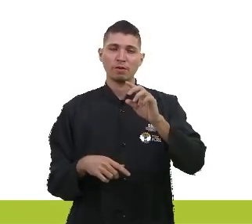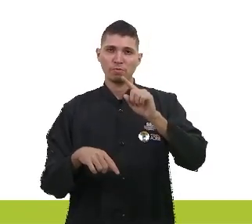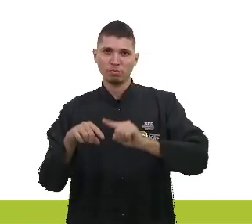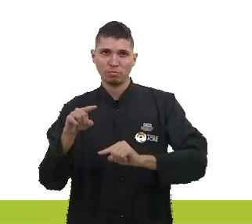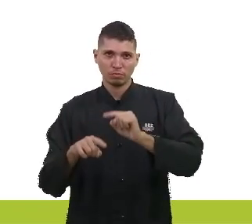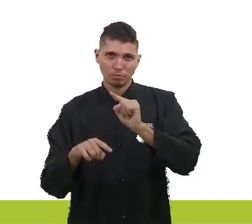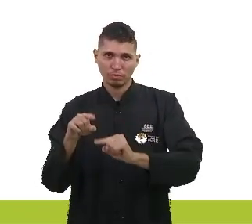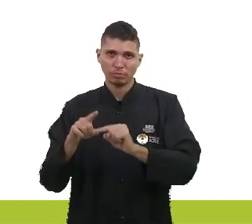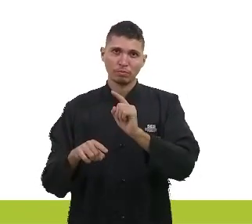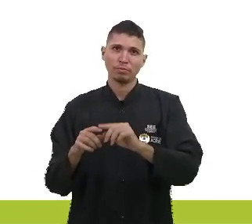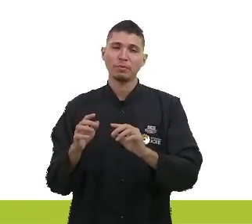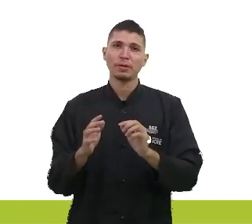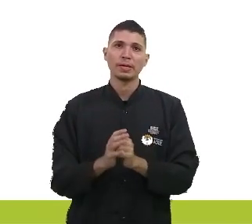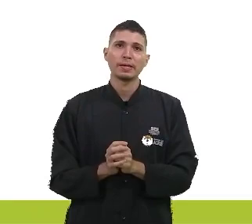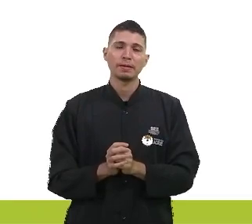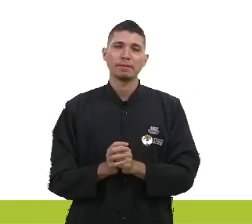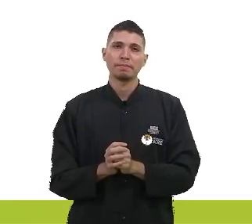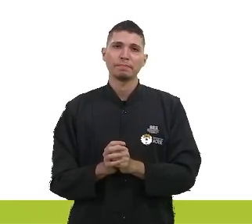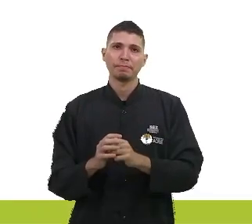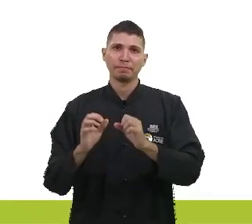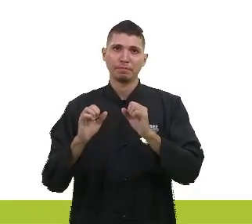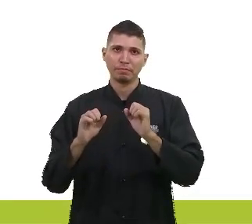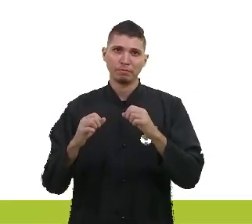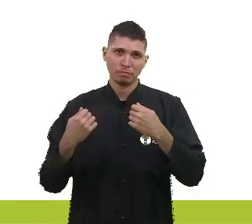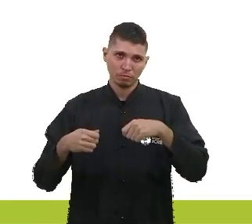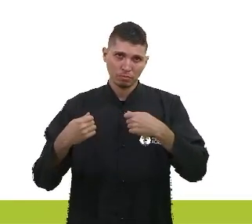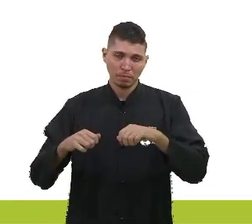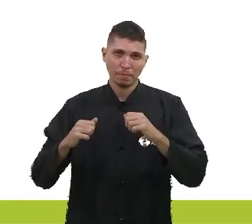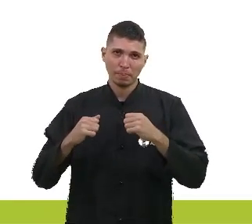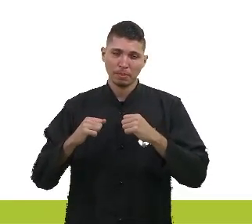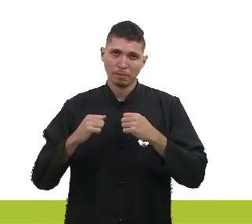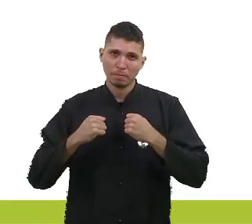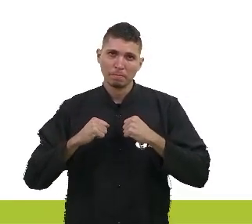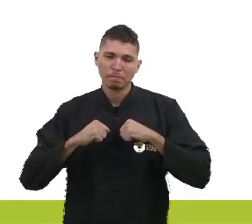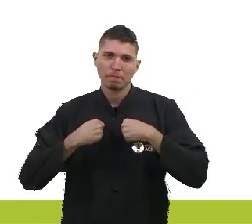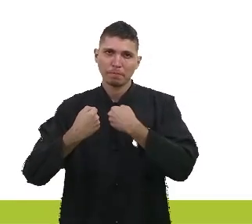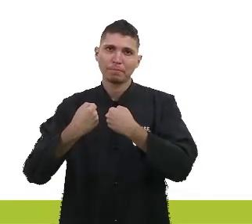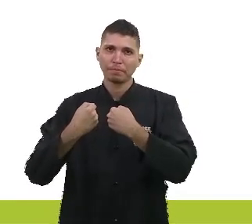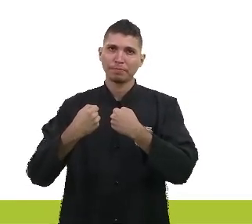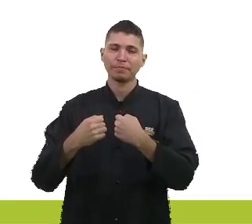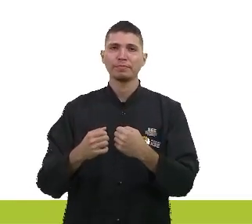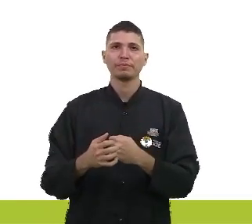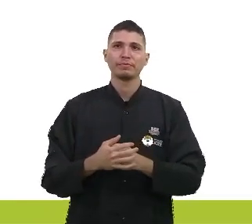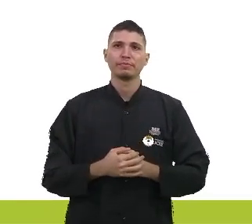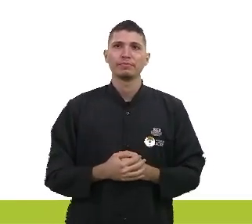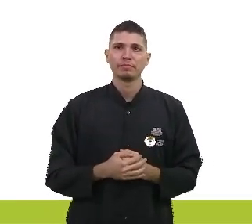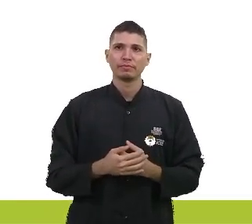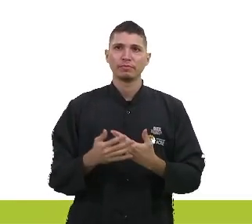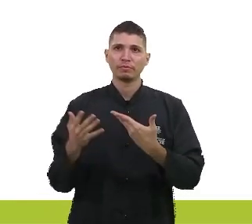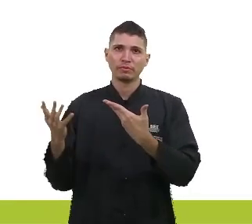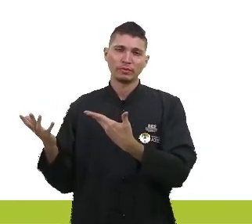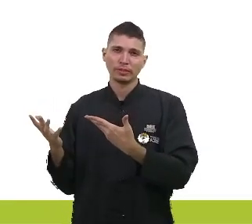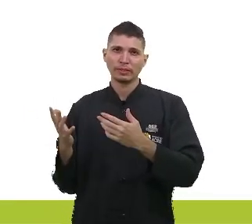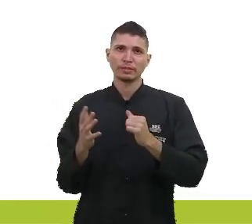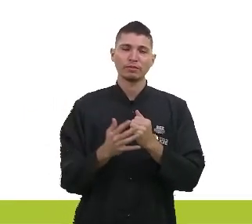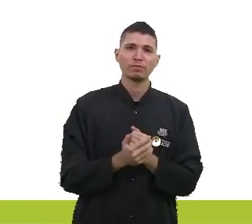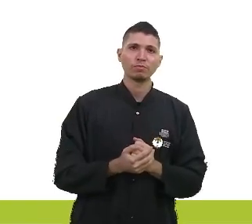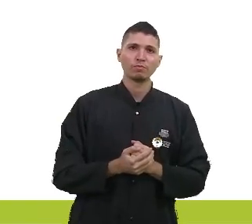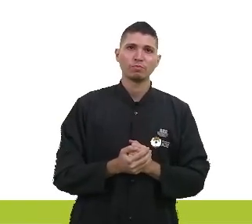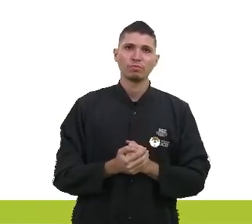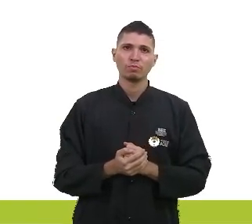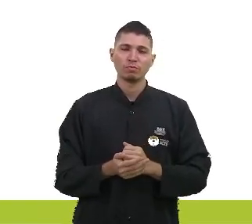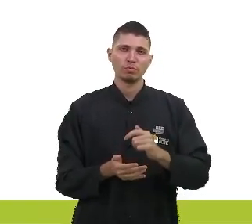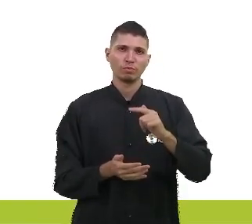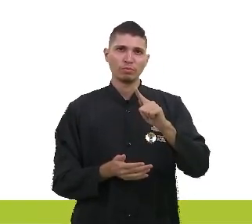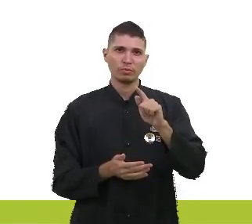tá bom? Então, nós temos uma aplicação, né? Nós temos lá o Garfield e o seu dono,